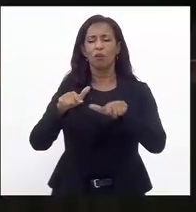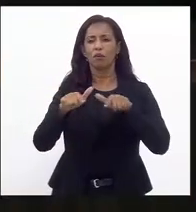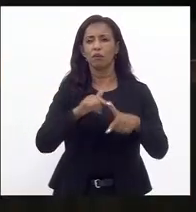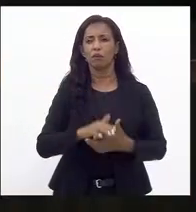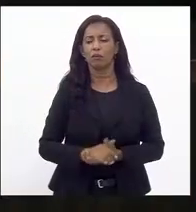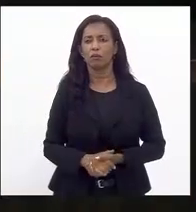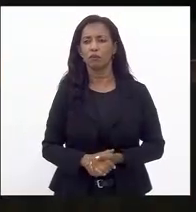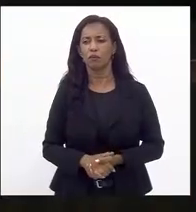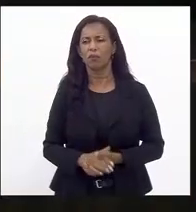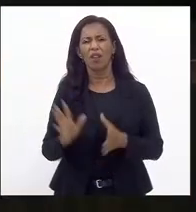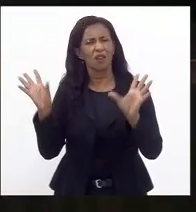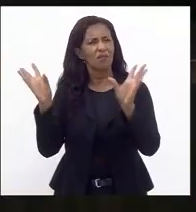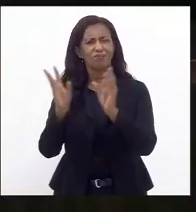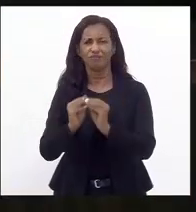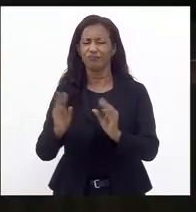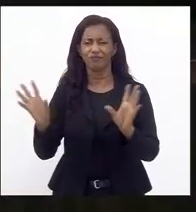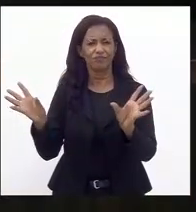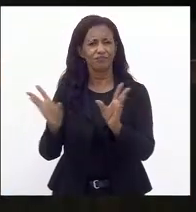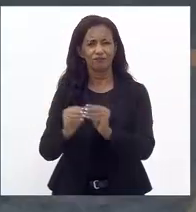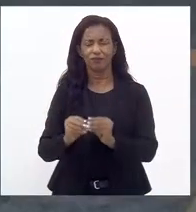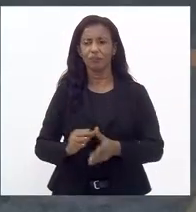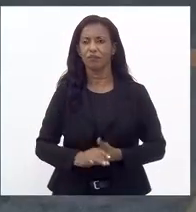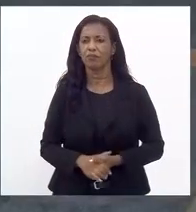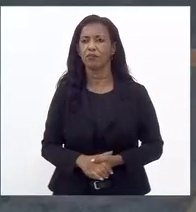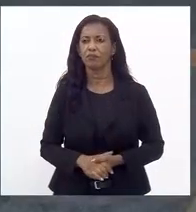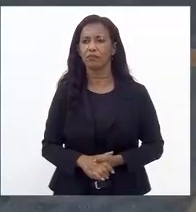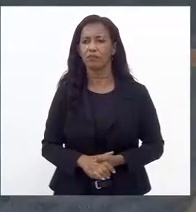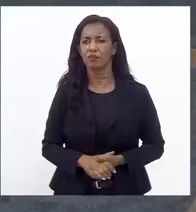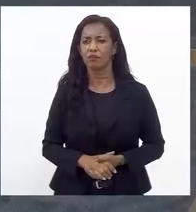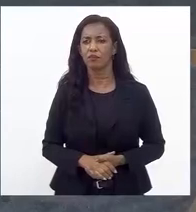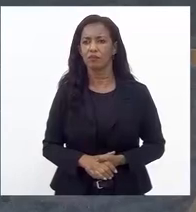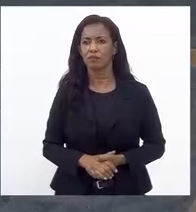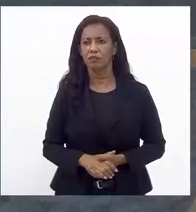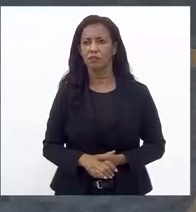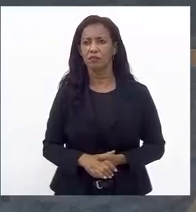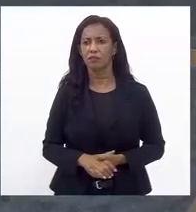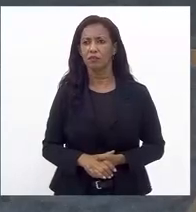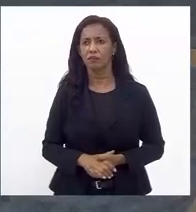favor Márcio vai encerrar por favor para encerrar